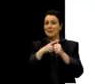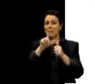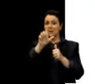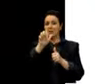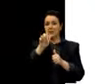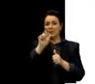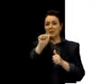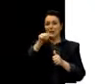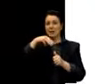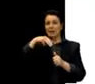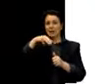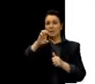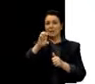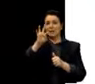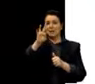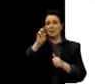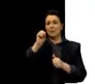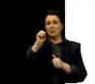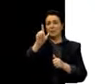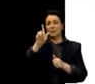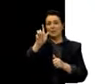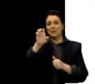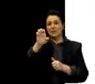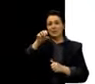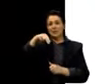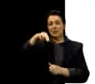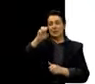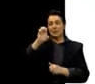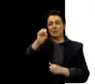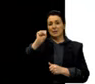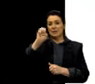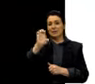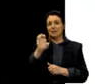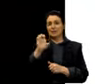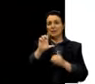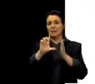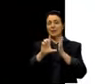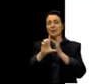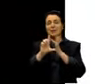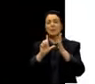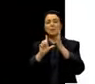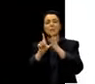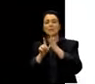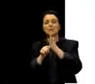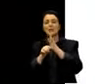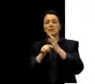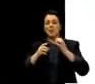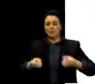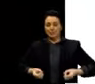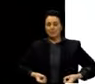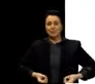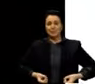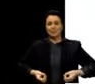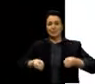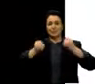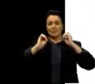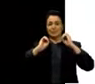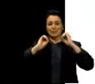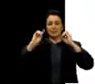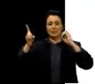então, é a gametogênese, fecundação, depois segmentação,